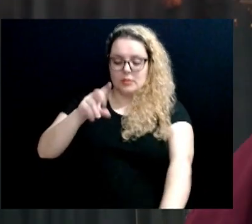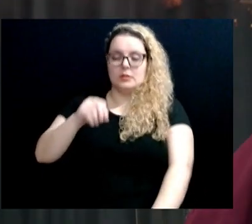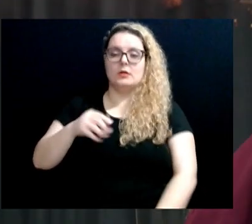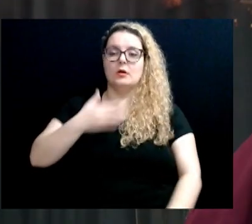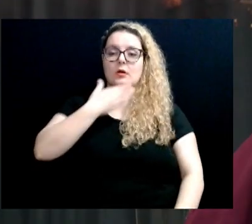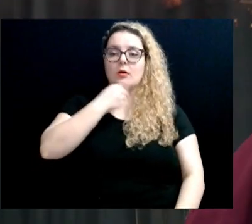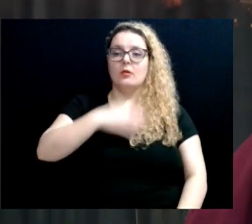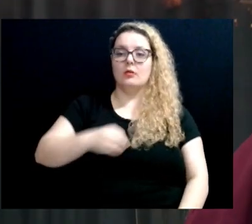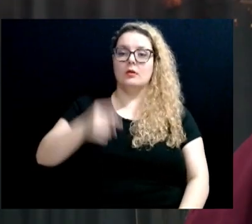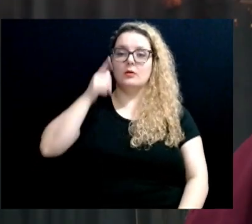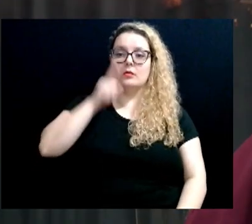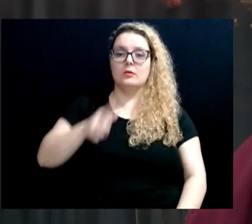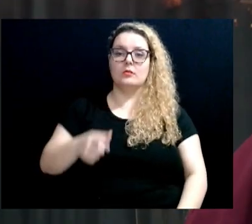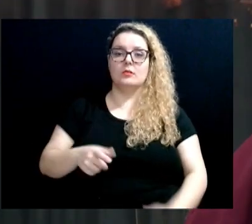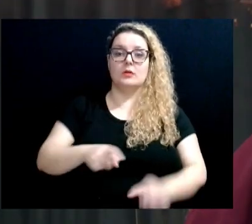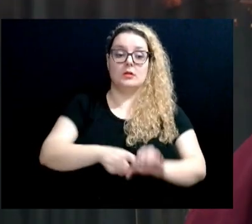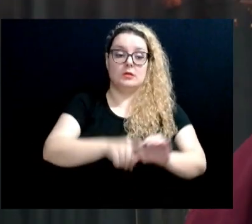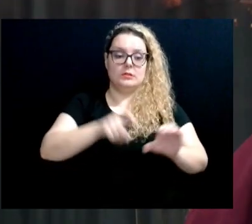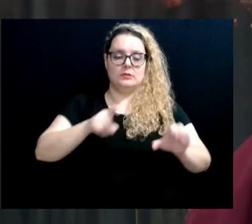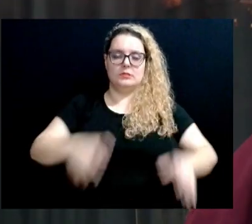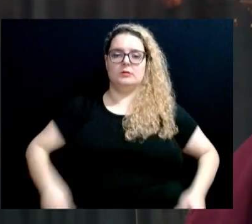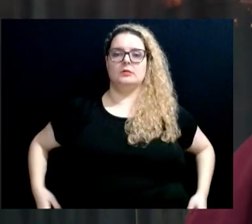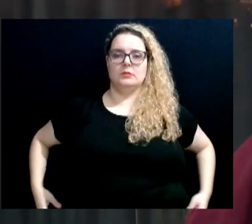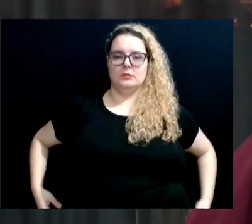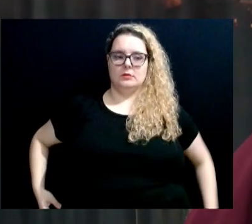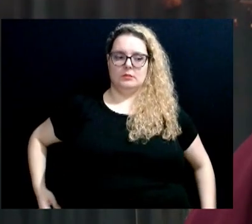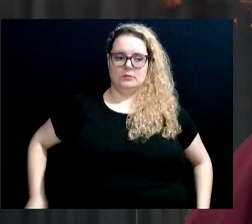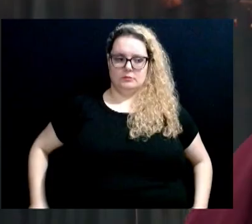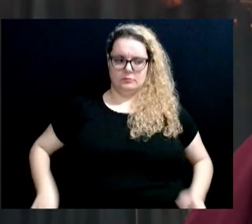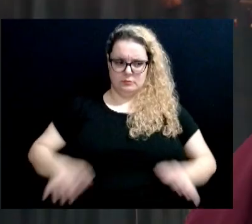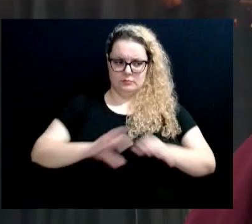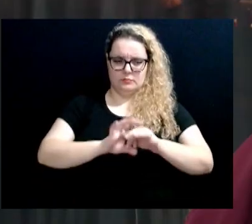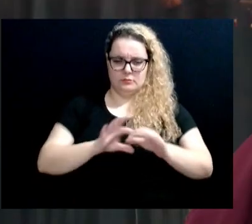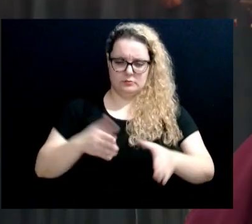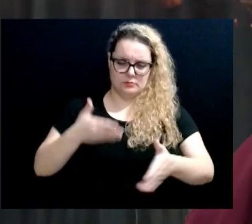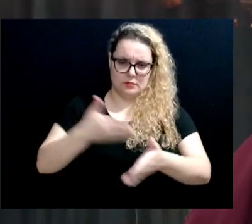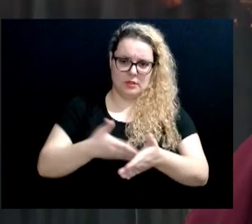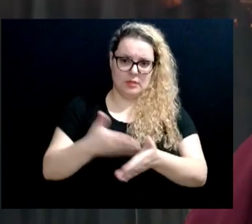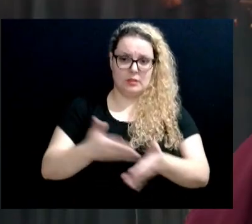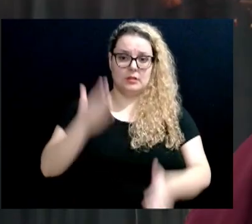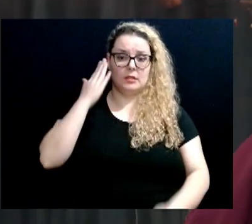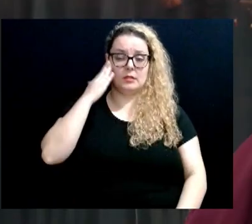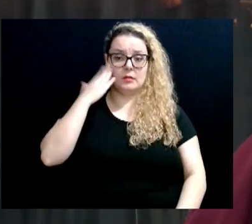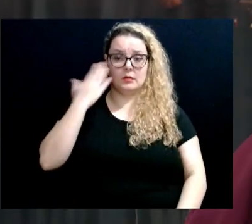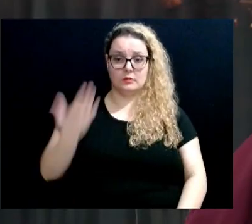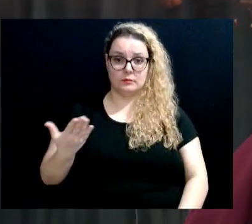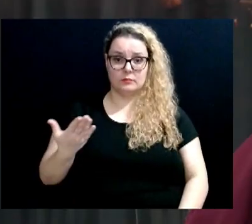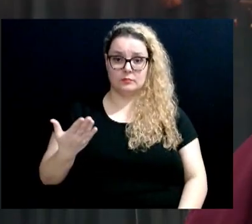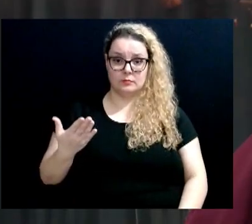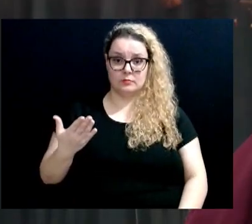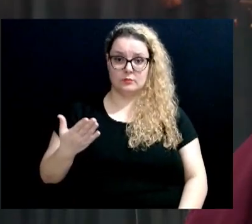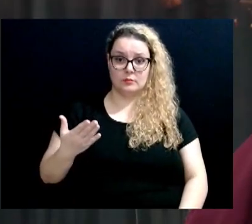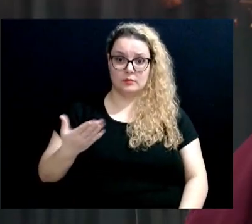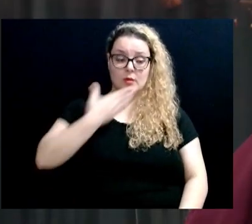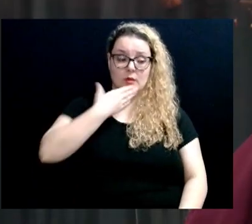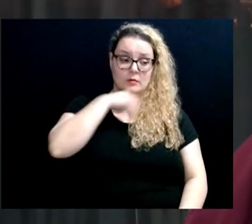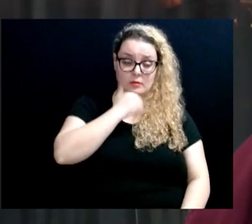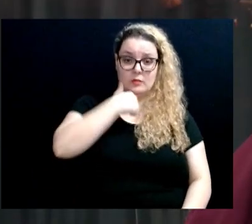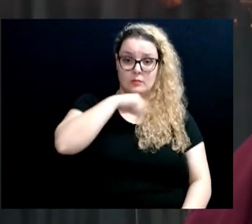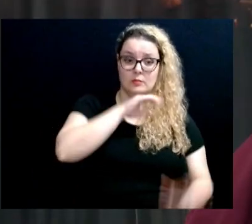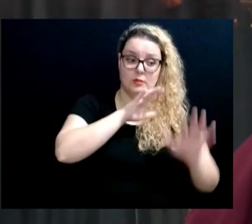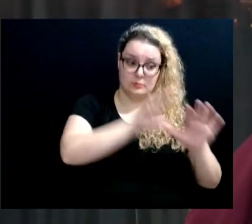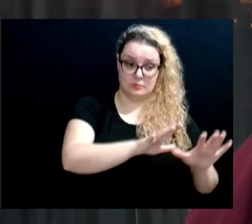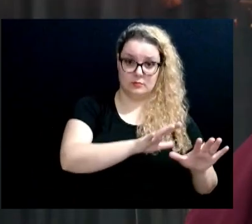não consegue colocar esse limite e entender que aquilo que é dos pais é dos pais e aquilo que é dele,